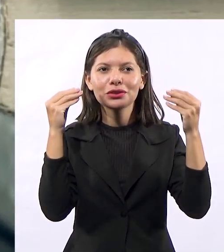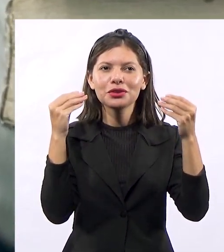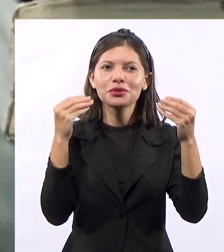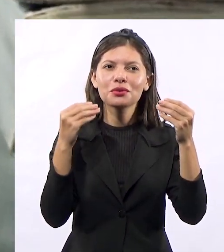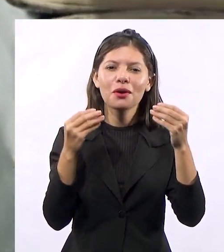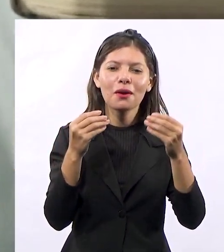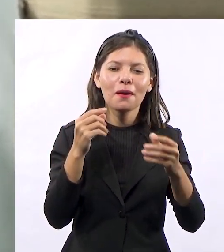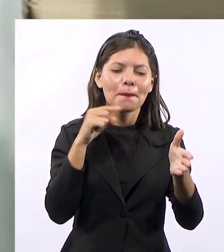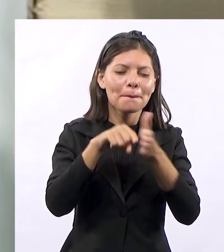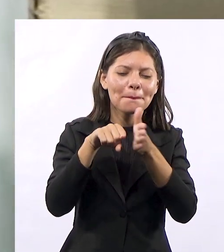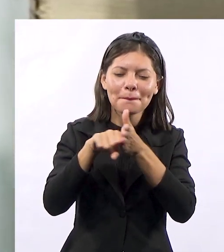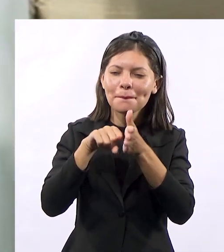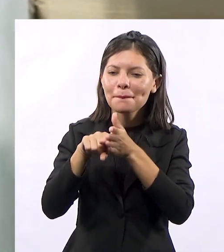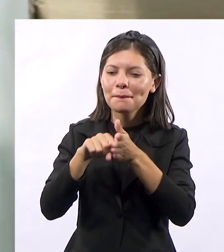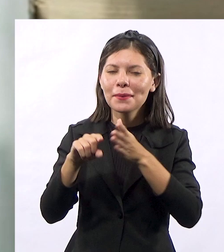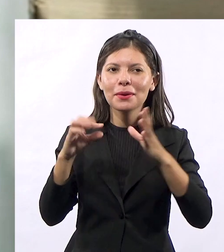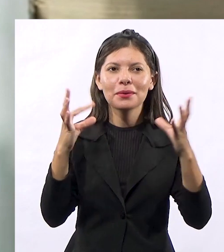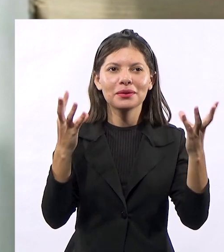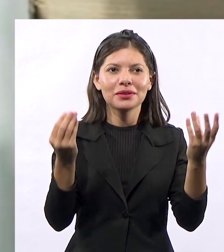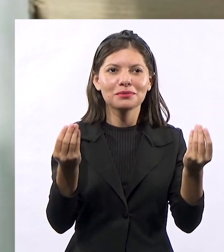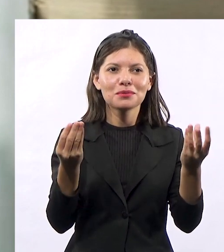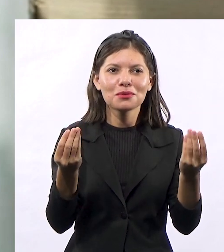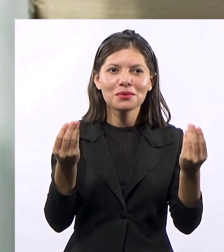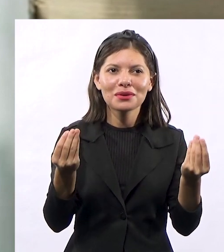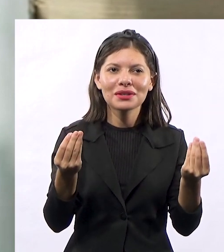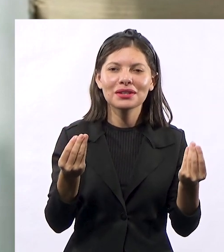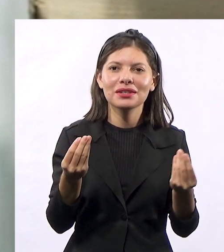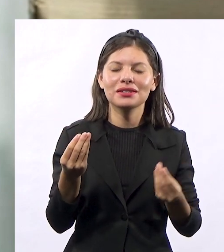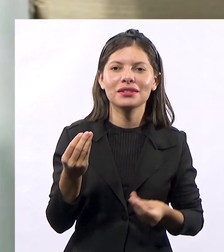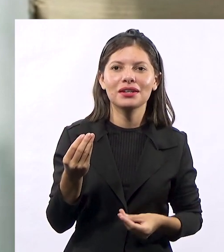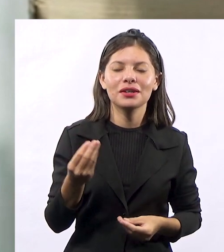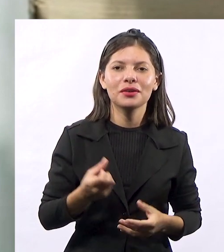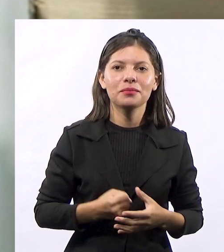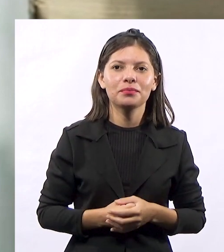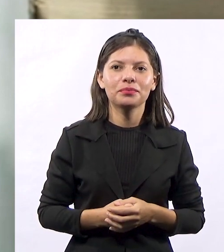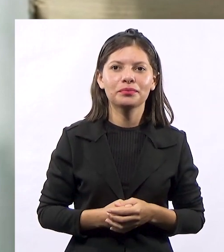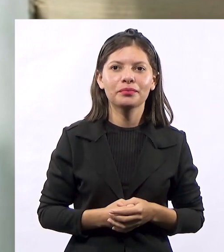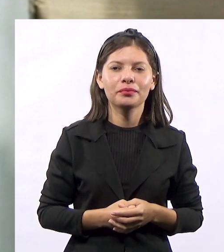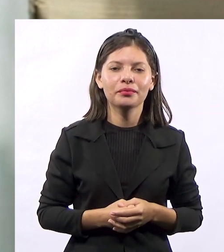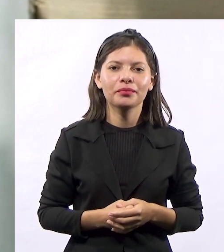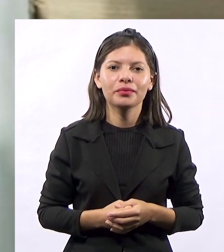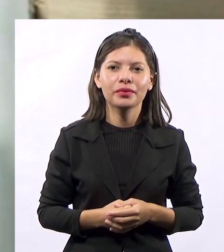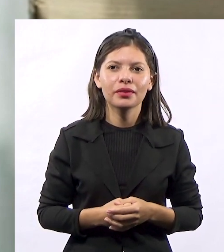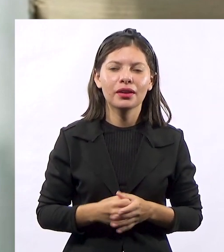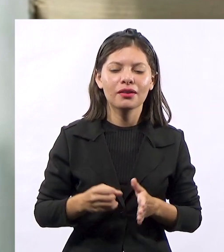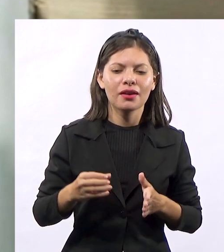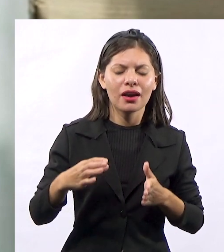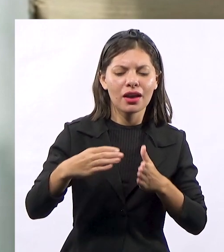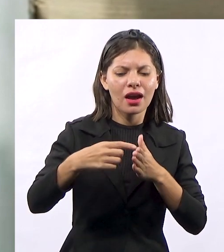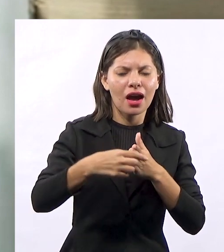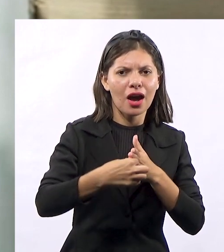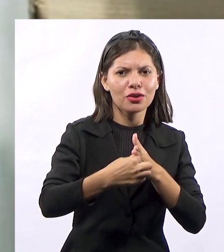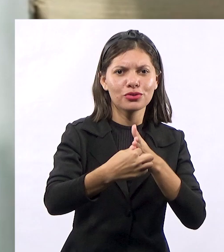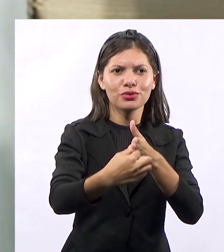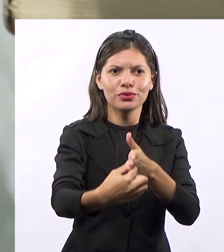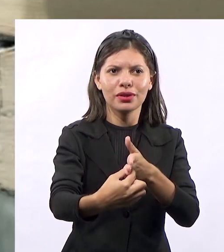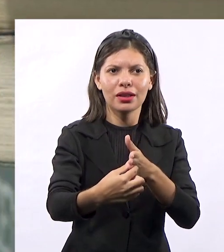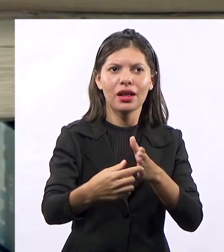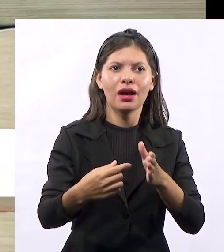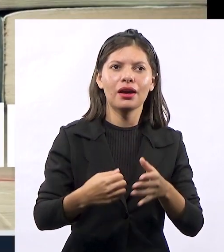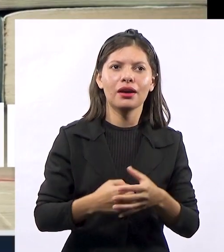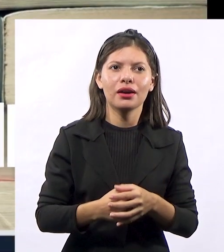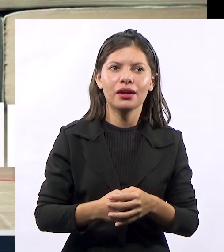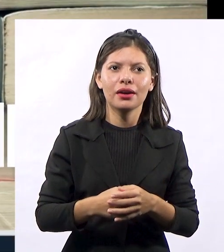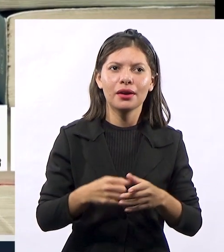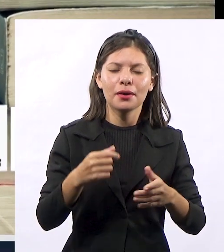tá com esse monte de perguntinhas aqui na cabeça, né? E é essa pergunta que vai conduzir, percebam